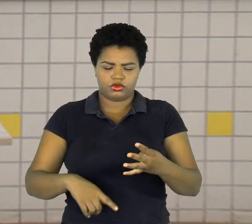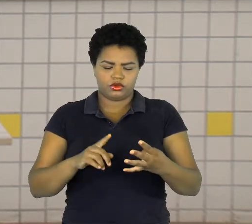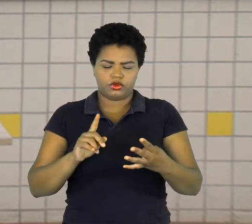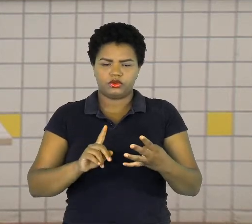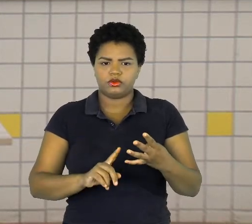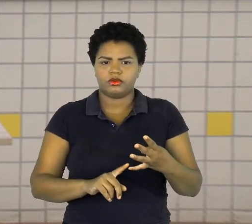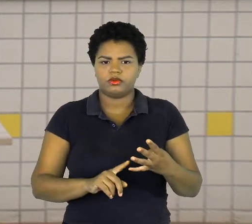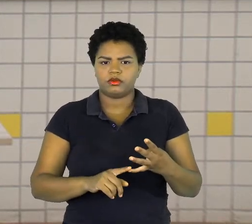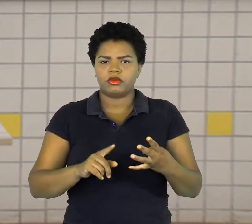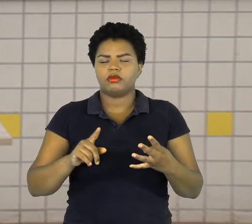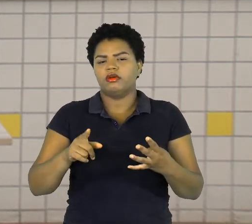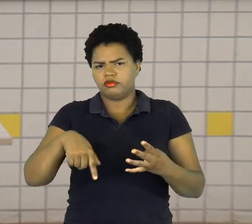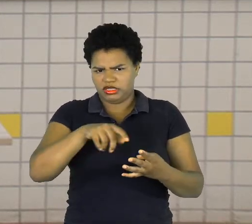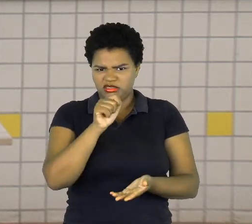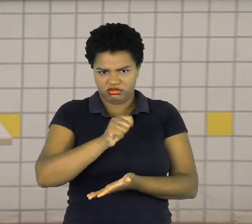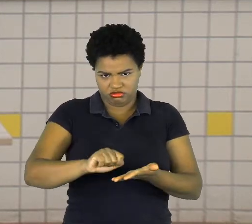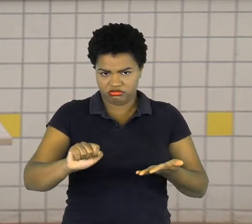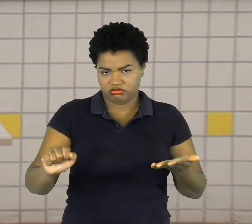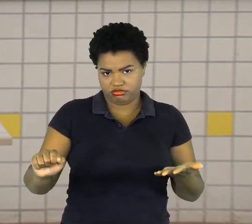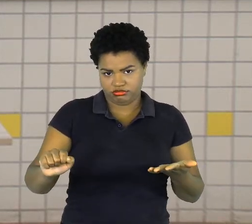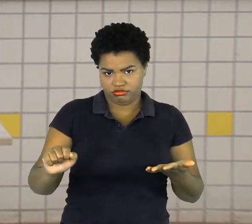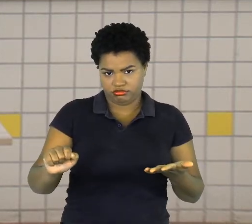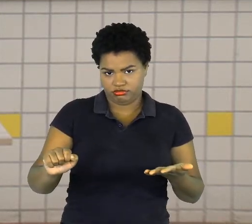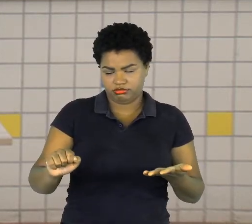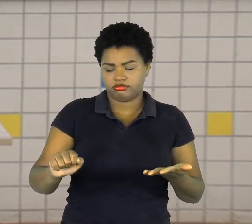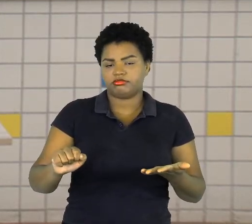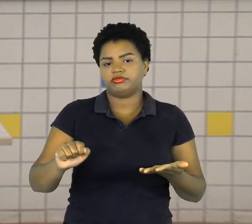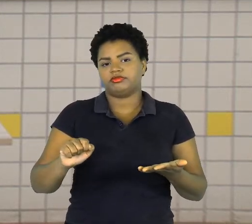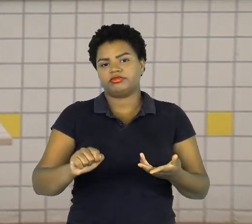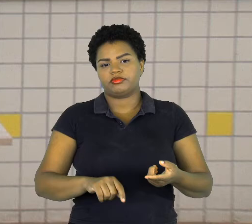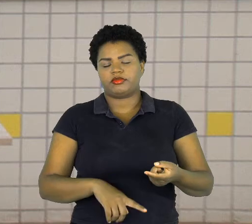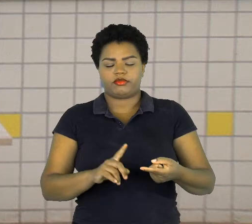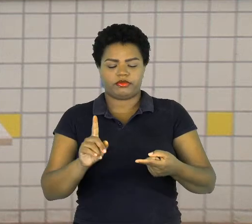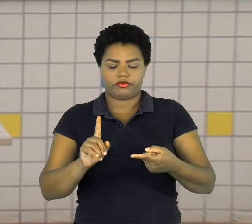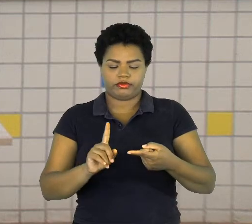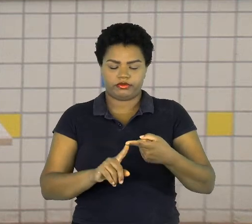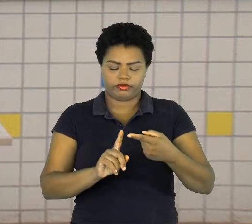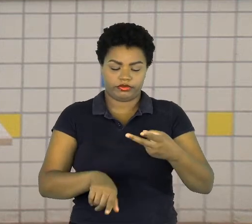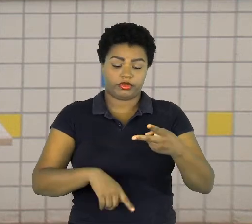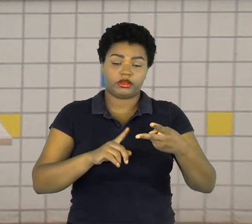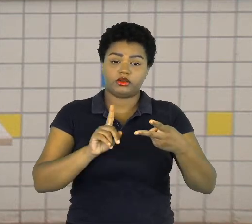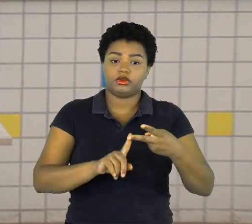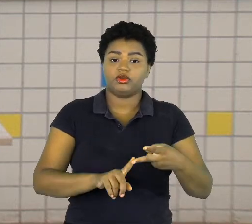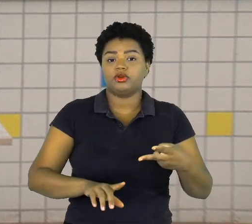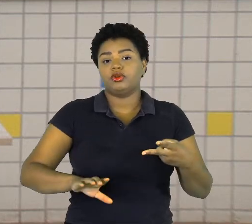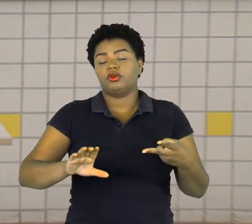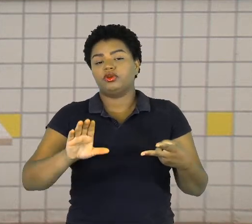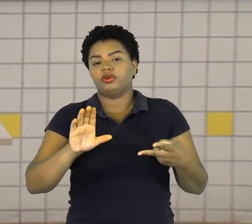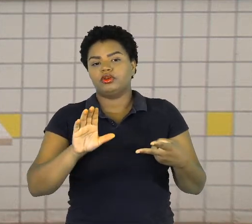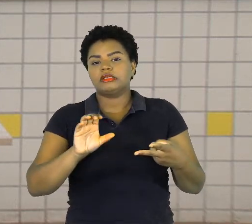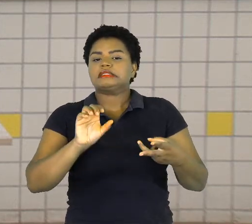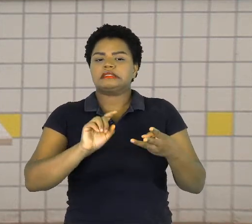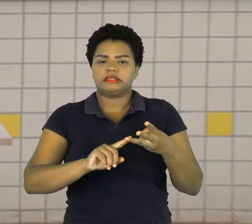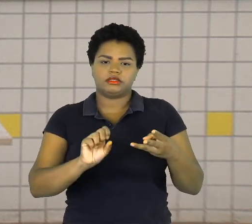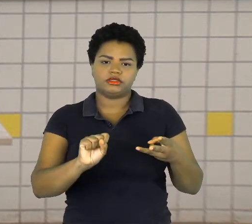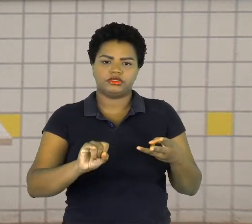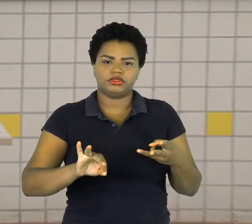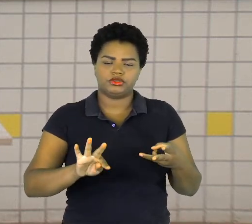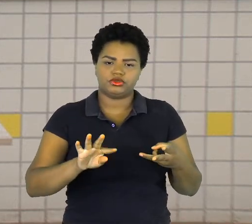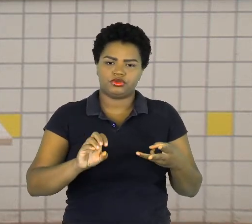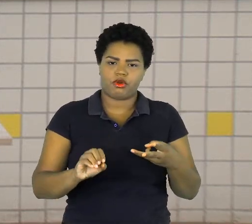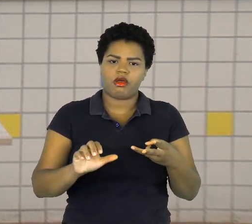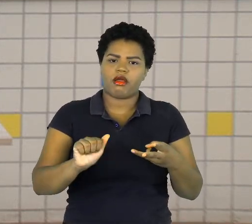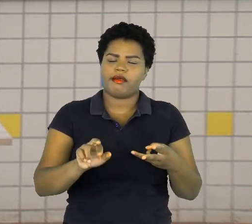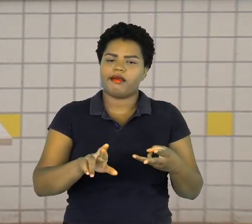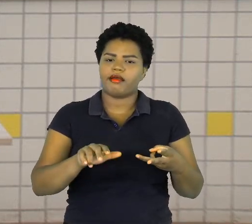Código Florestal, unidade de conservação, sítio arqueológico,